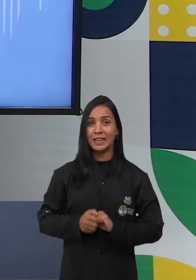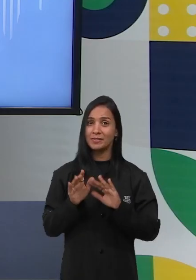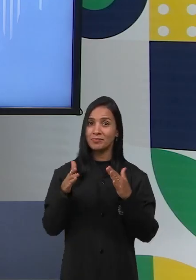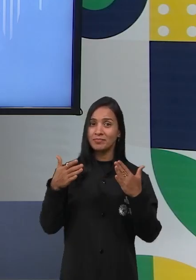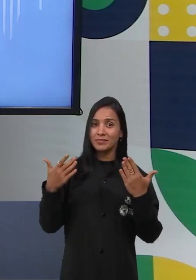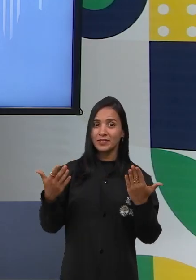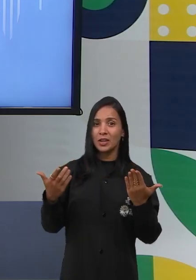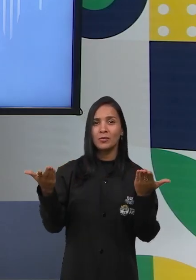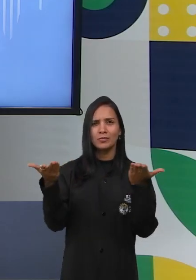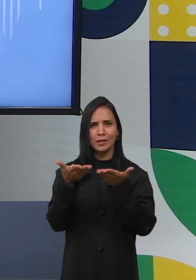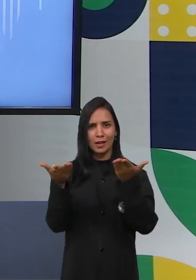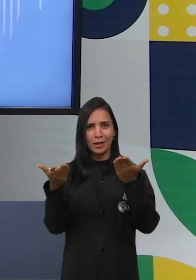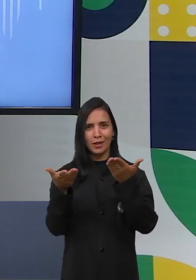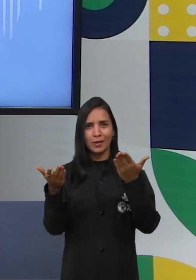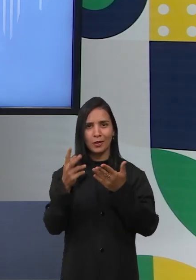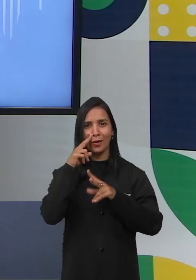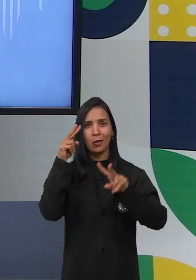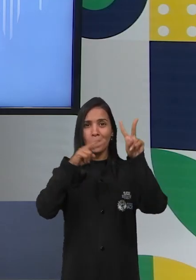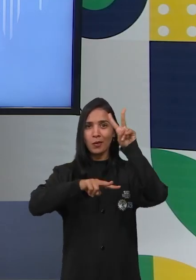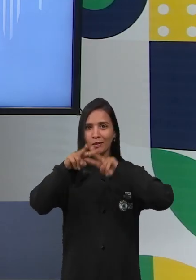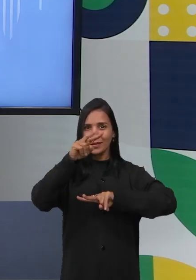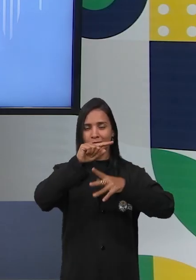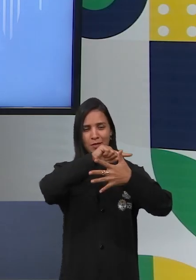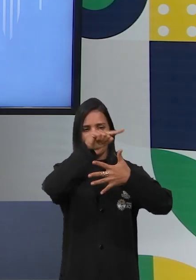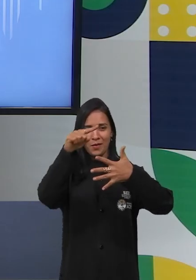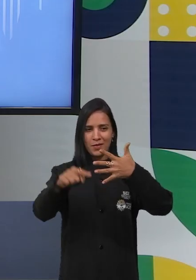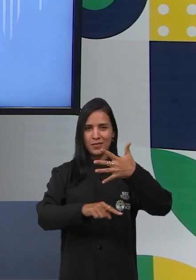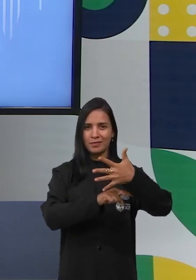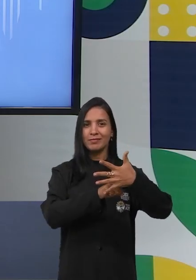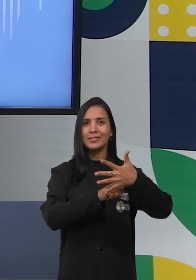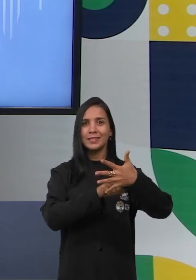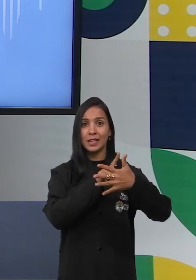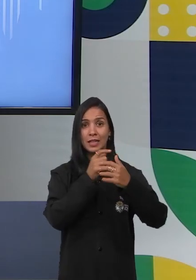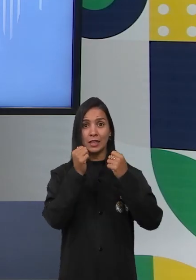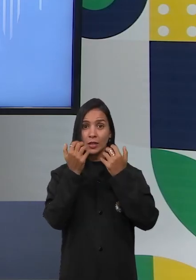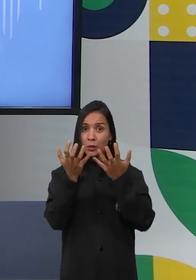Então, vamos agora para as questões e eu gostaria que você fizesse uma